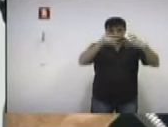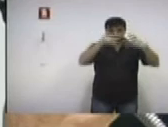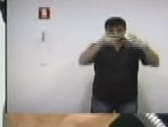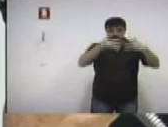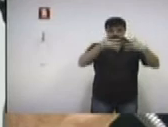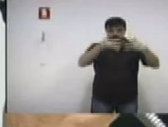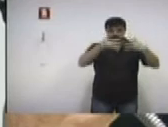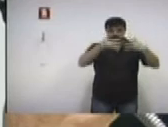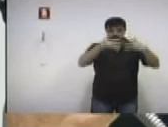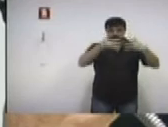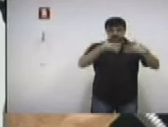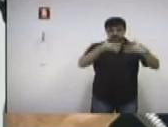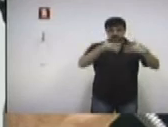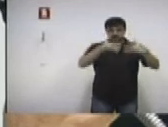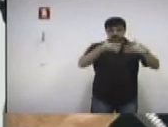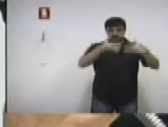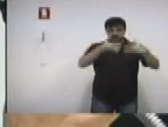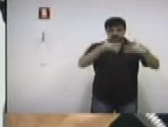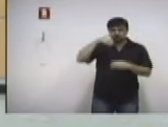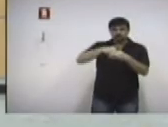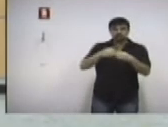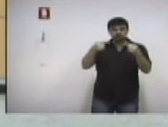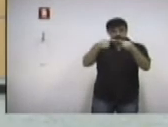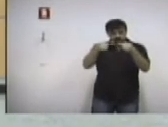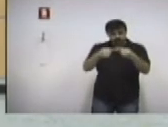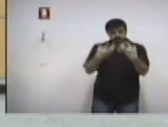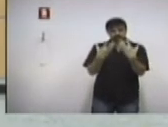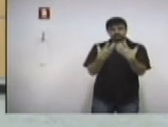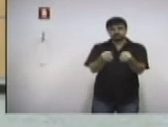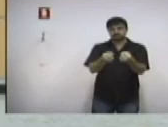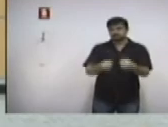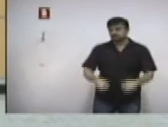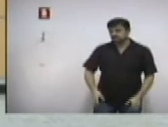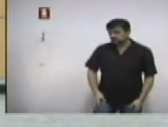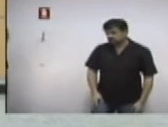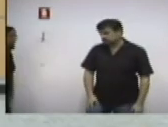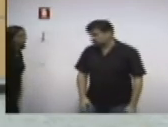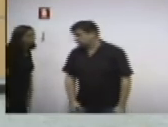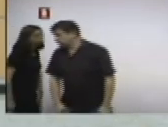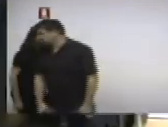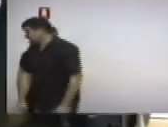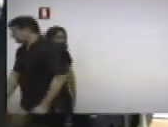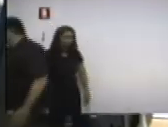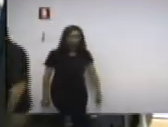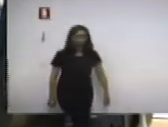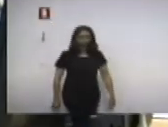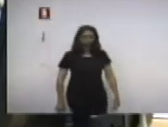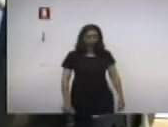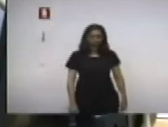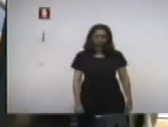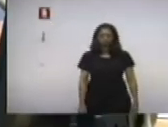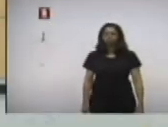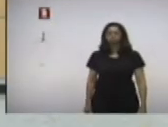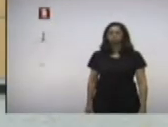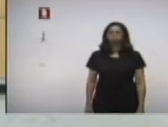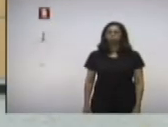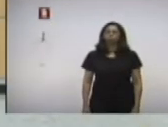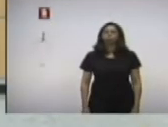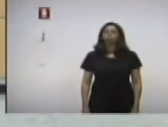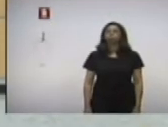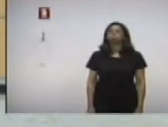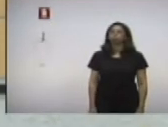Convenções eu volto é favorável à E ai meu número dois está em votação